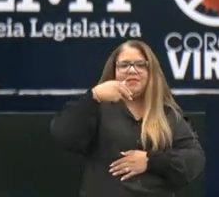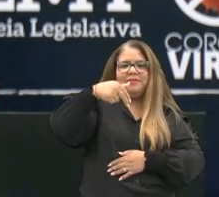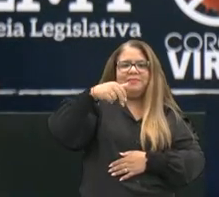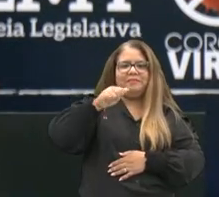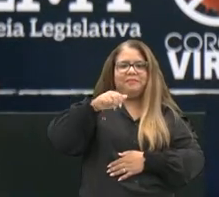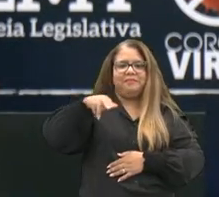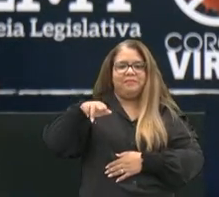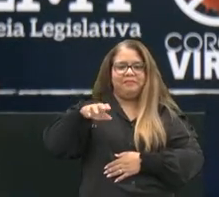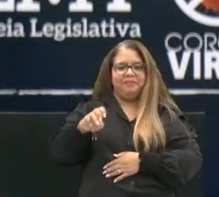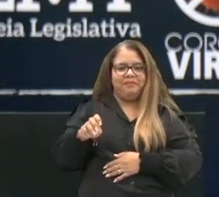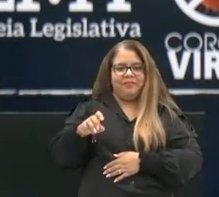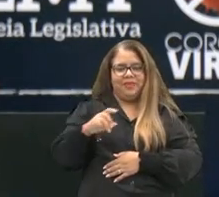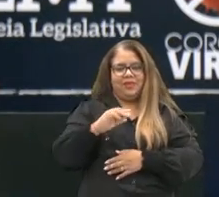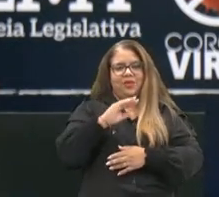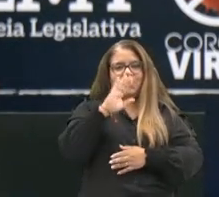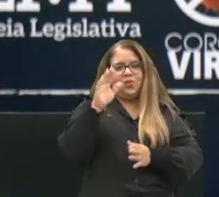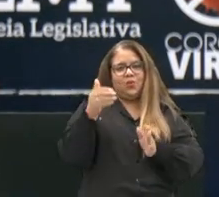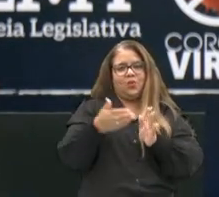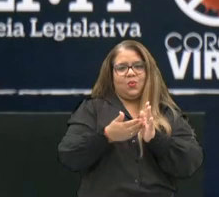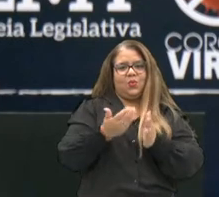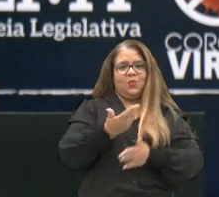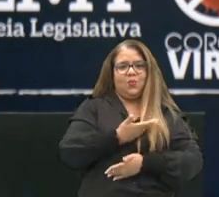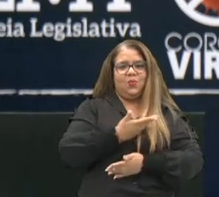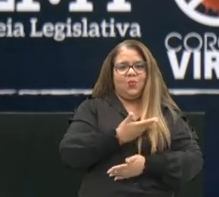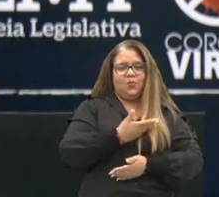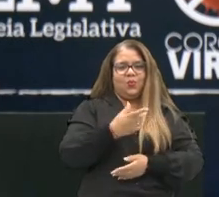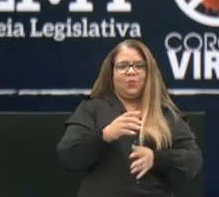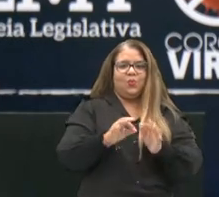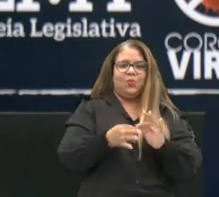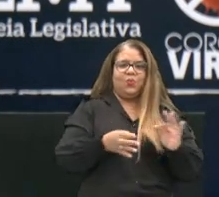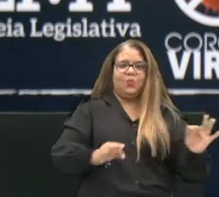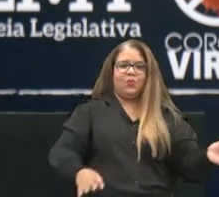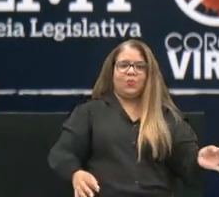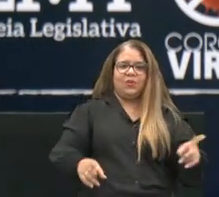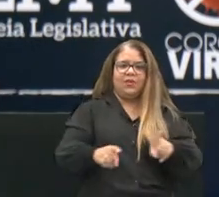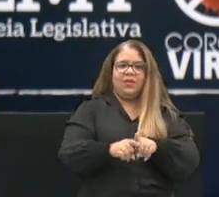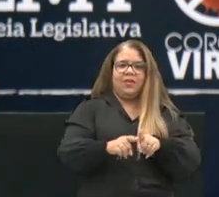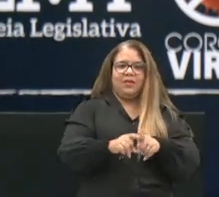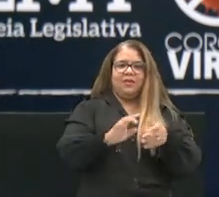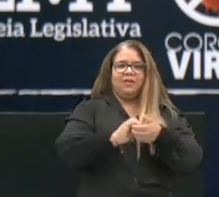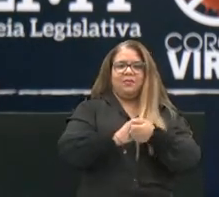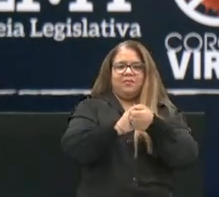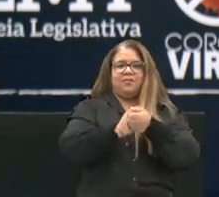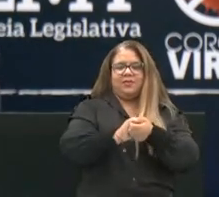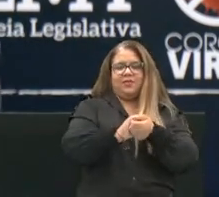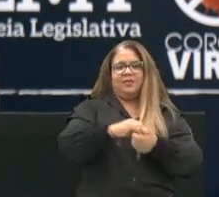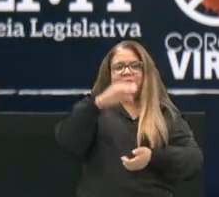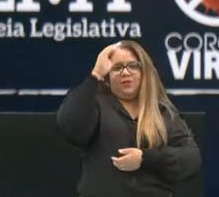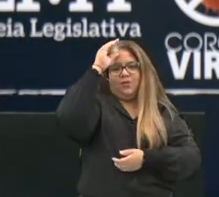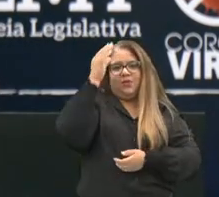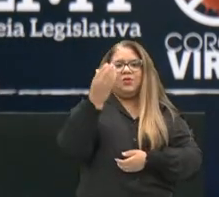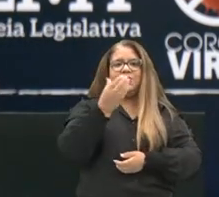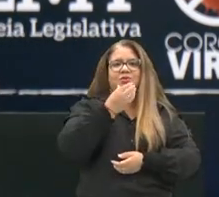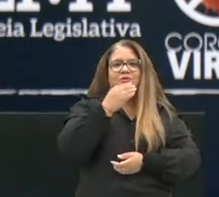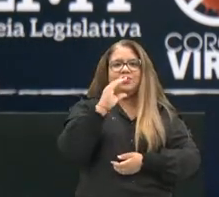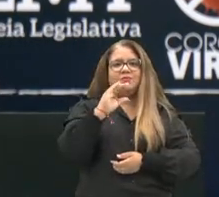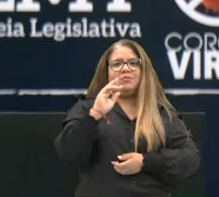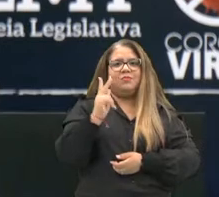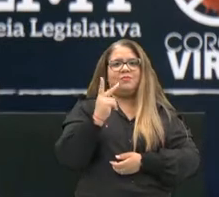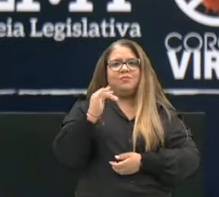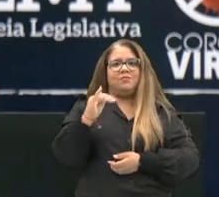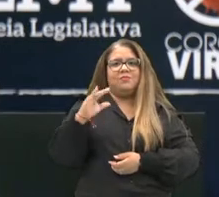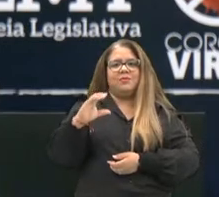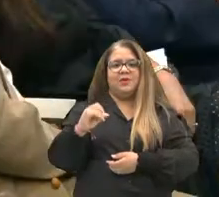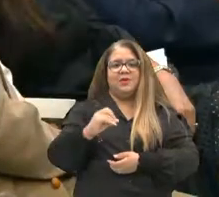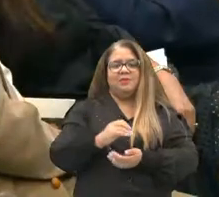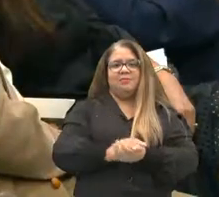todos aqui amigos de longa data. Cumprimentar meu tio, Carlos Antônio, Chico, tia Loló,